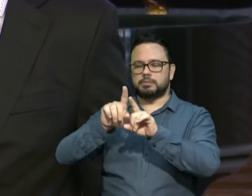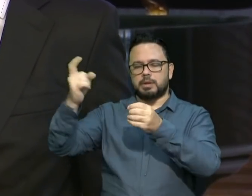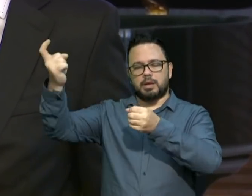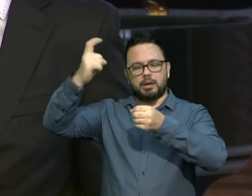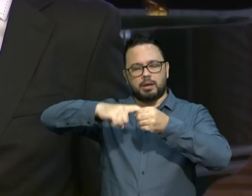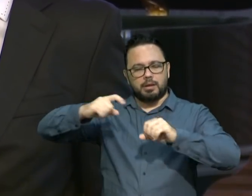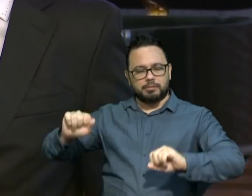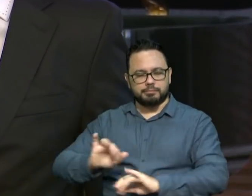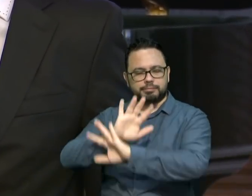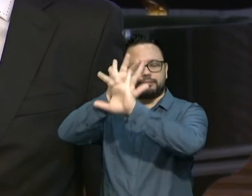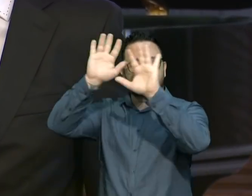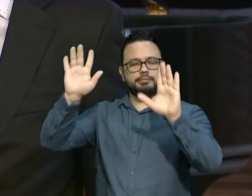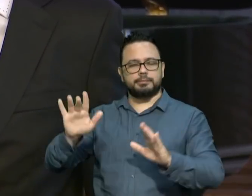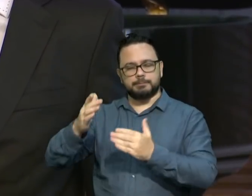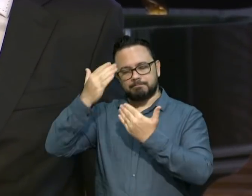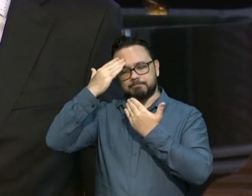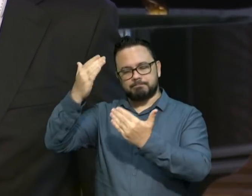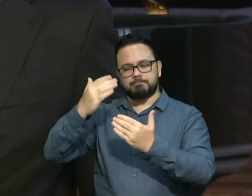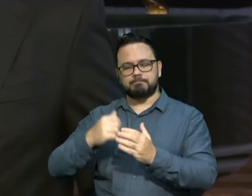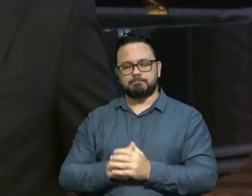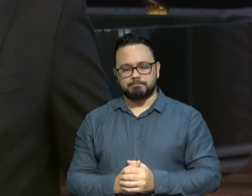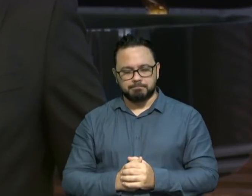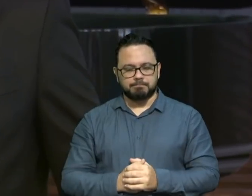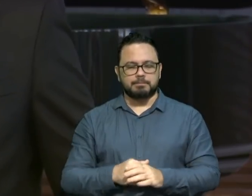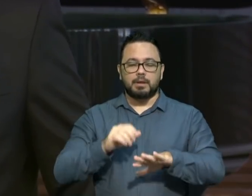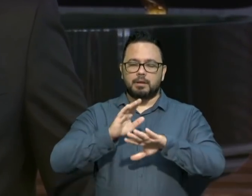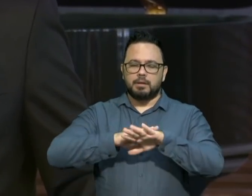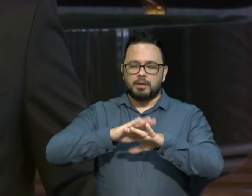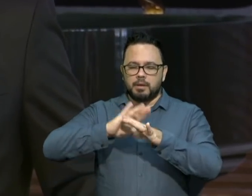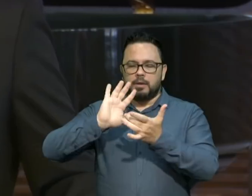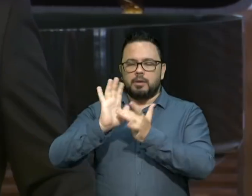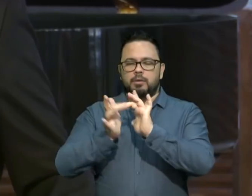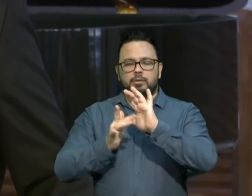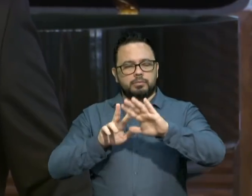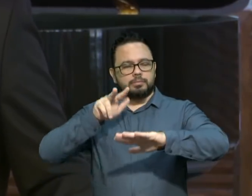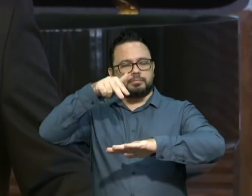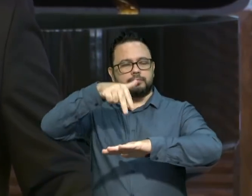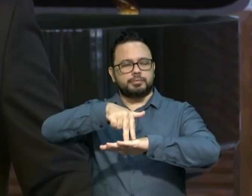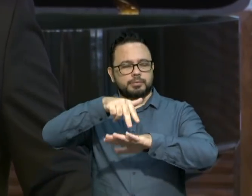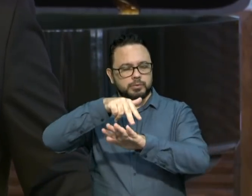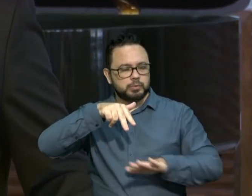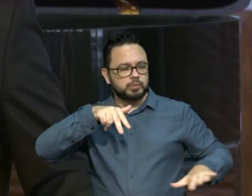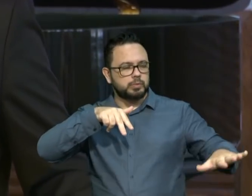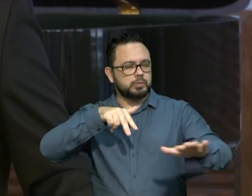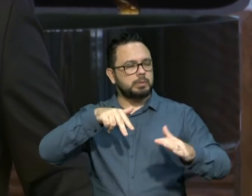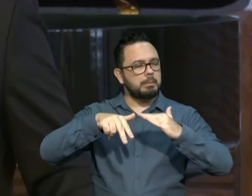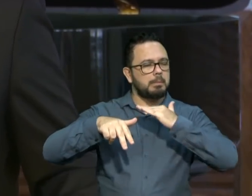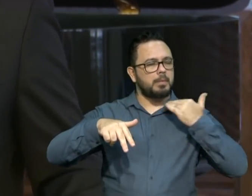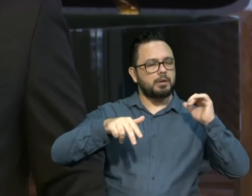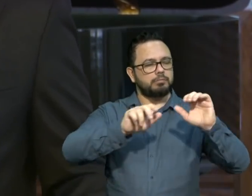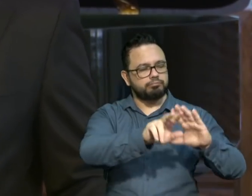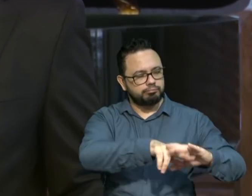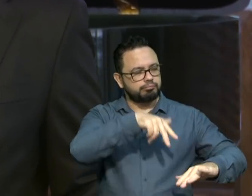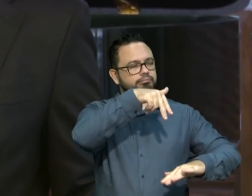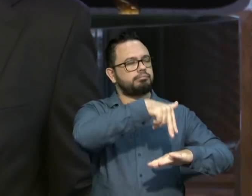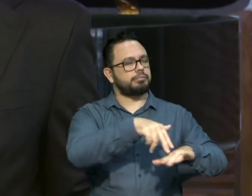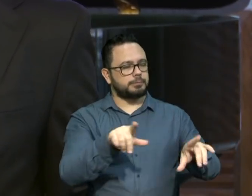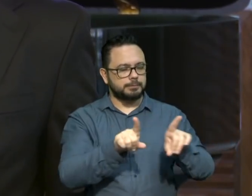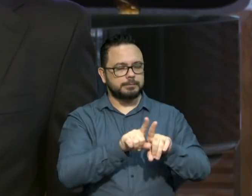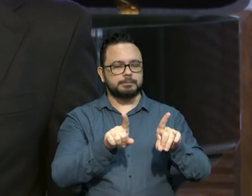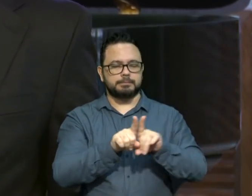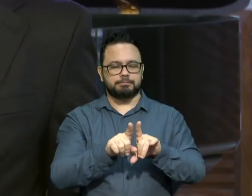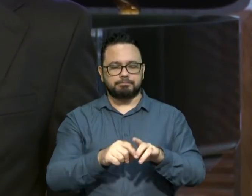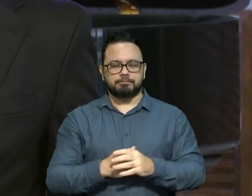Majestade e para soprar o fôlego da vida sobre os seus Campos os dormitórios deste